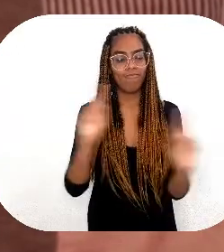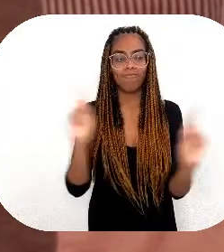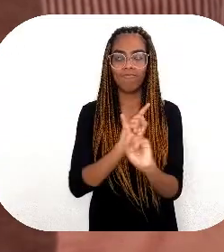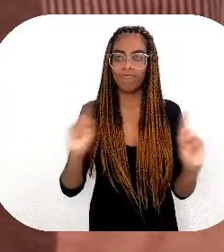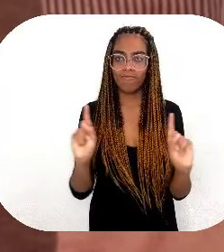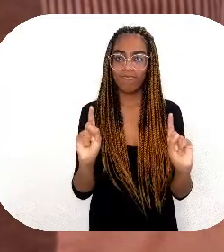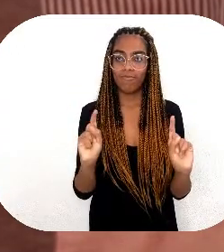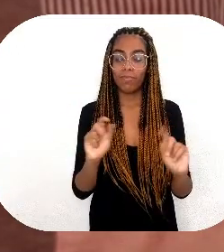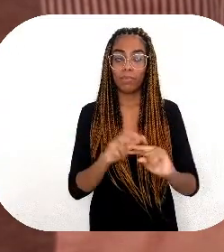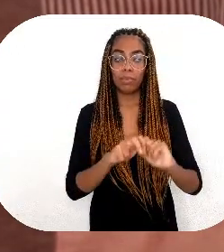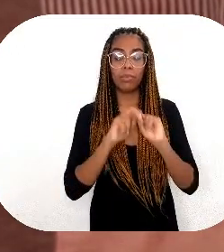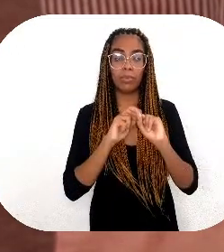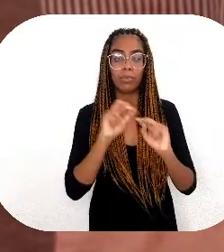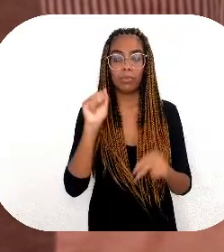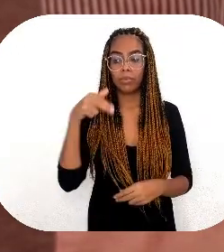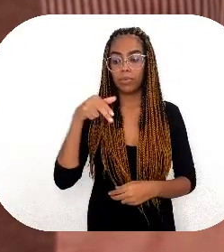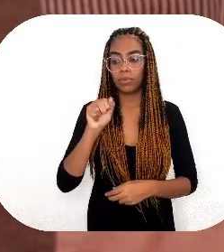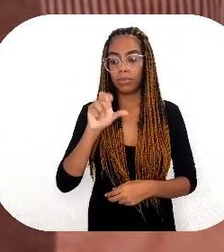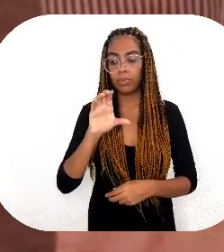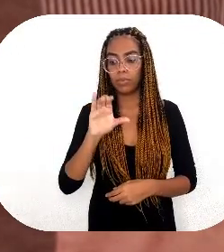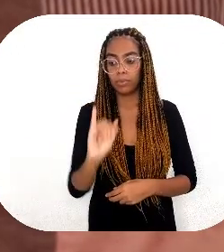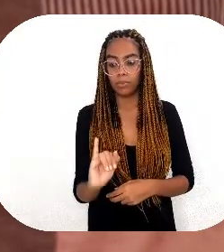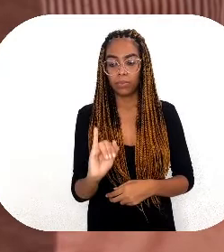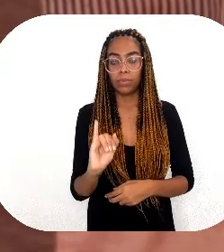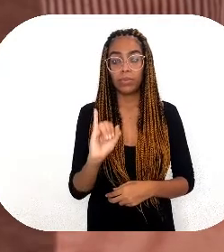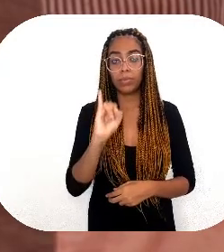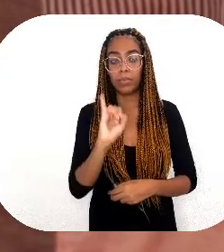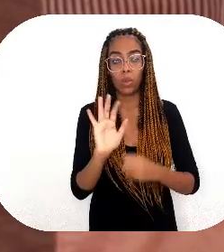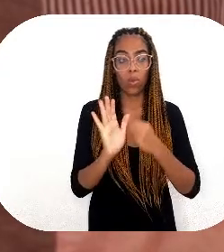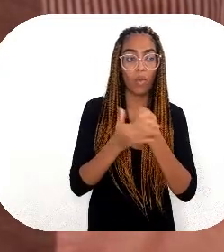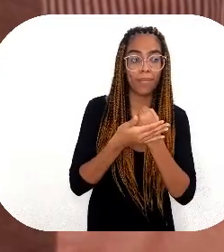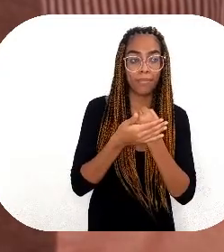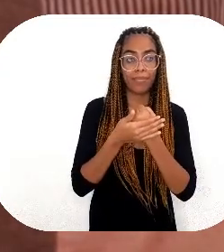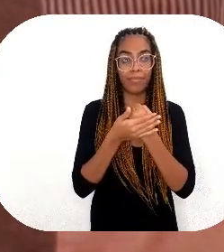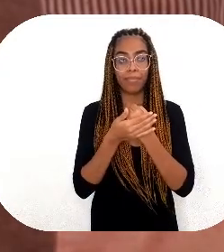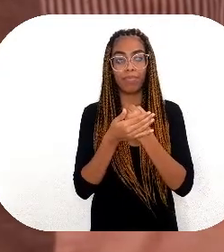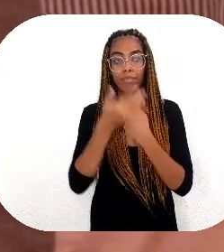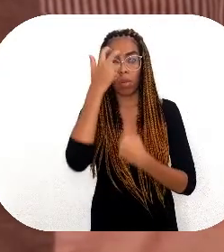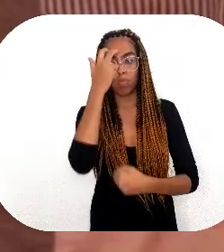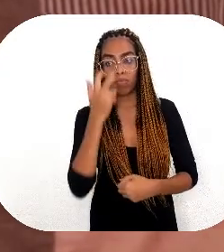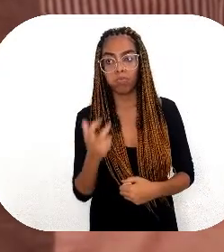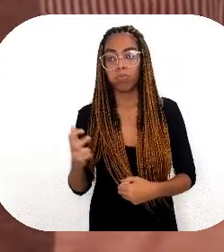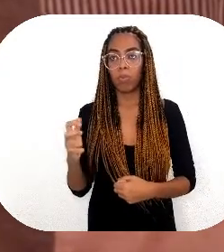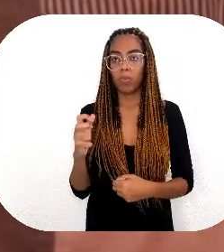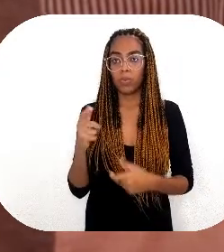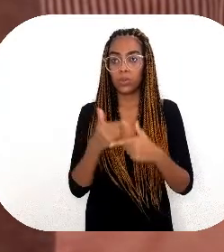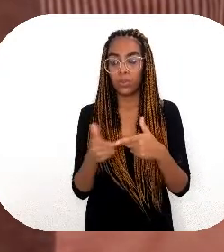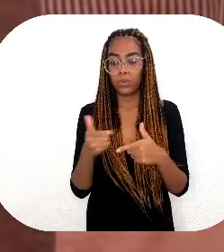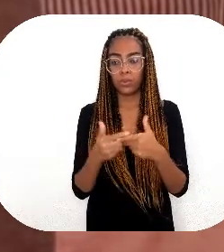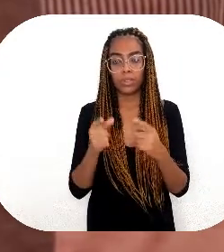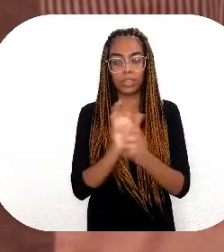Acho que não sou tão sábio assim. Anansi, então, decidiu que, ao invés de guardar